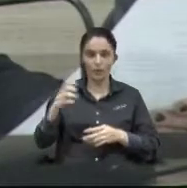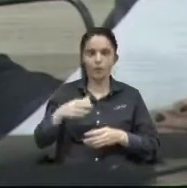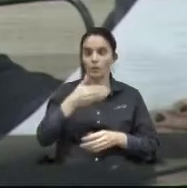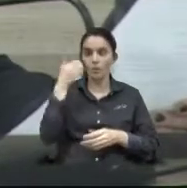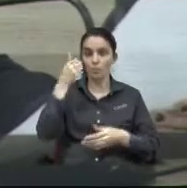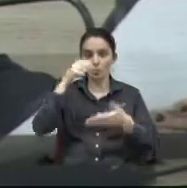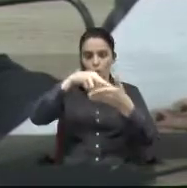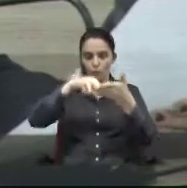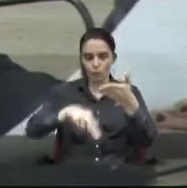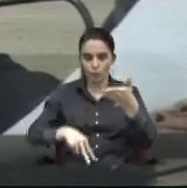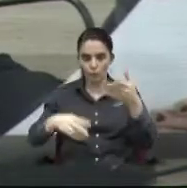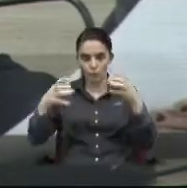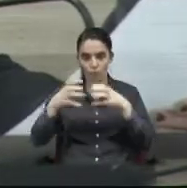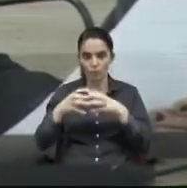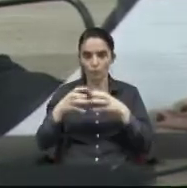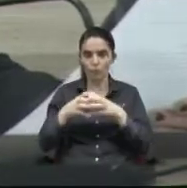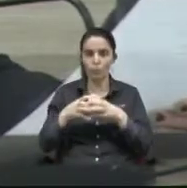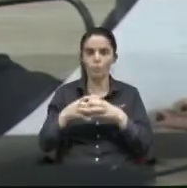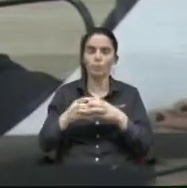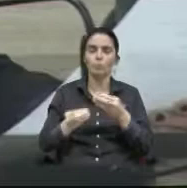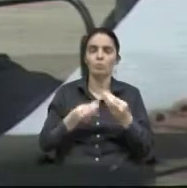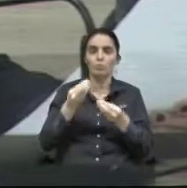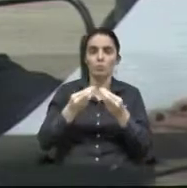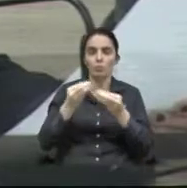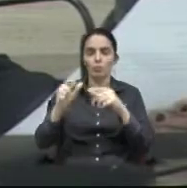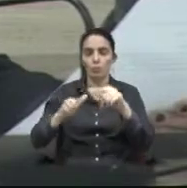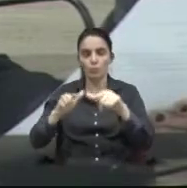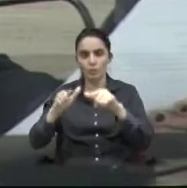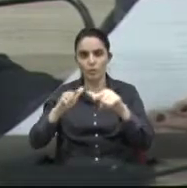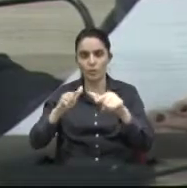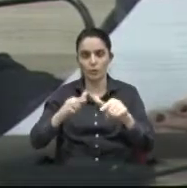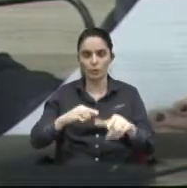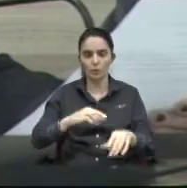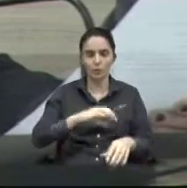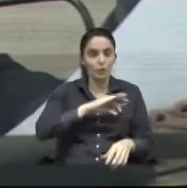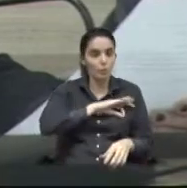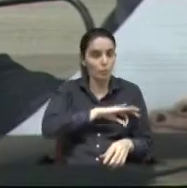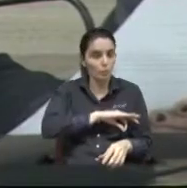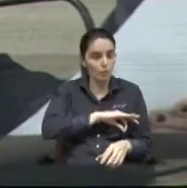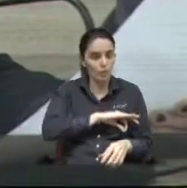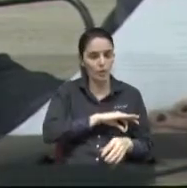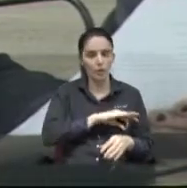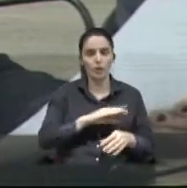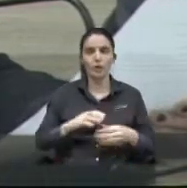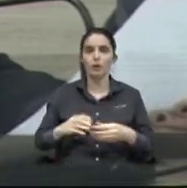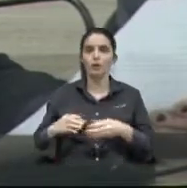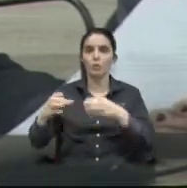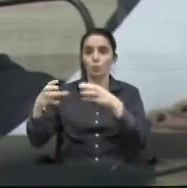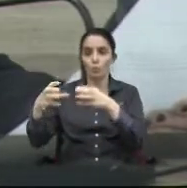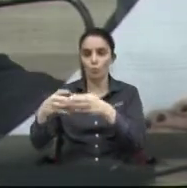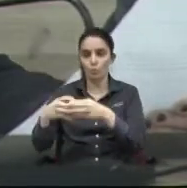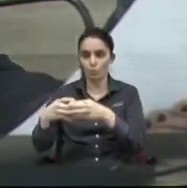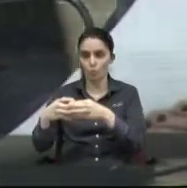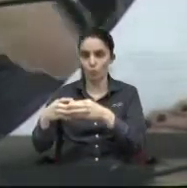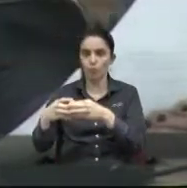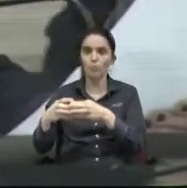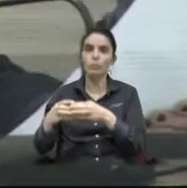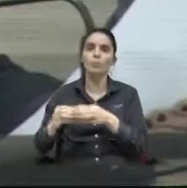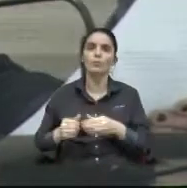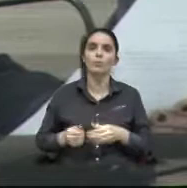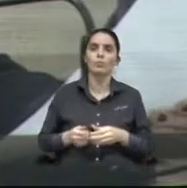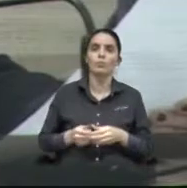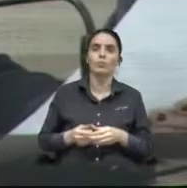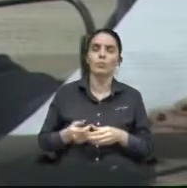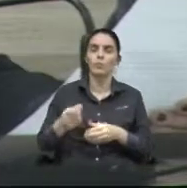da composição, modo de funcionamento e respectivas gratificações dos membros das comissões de